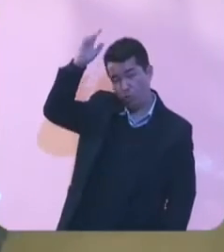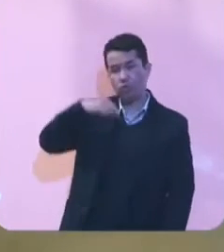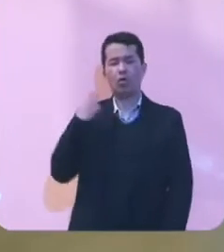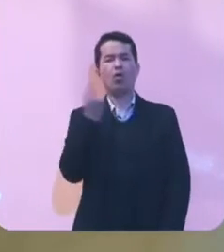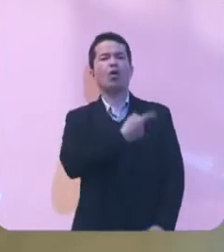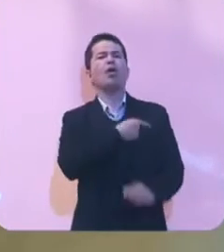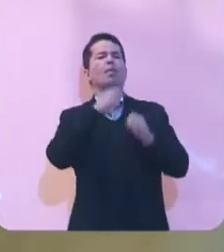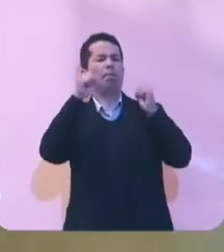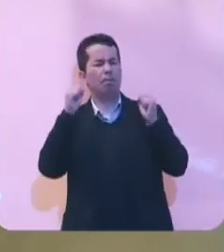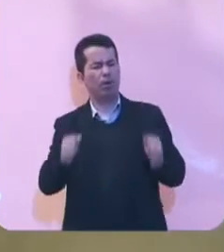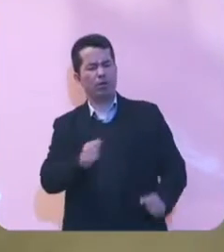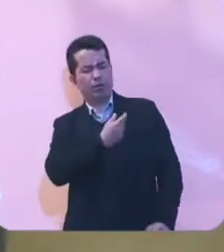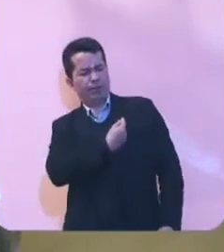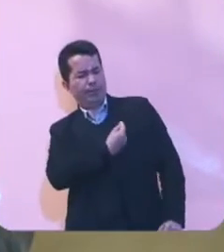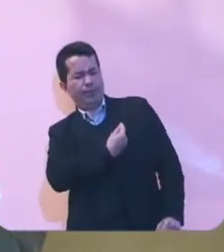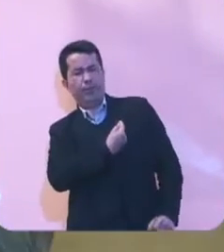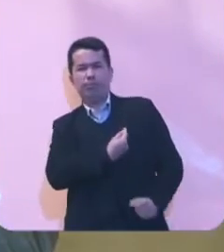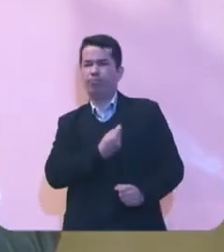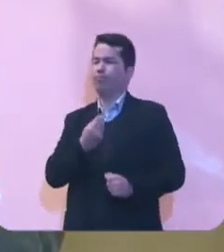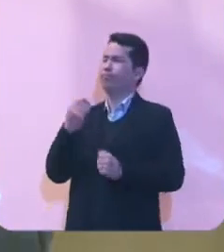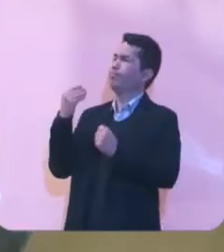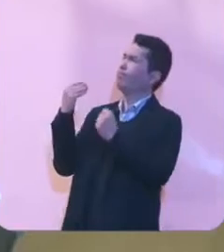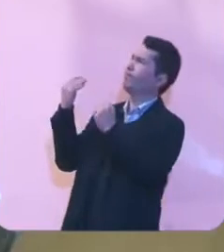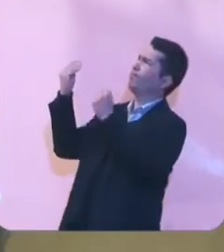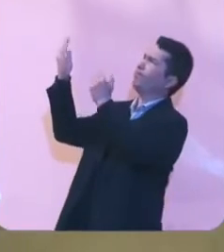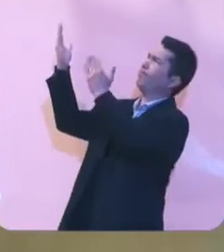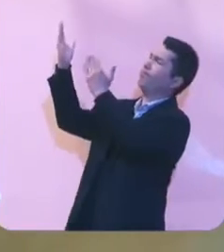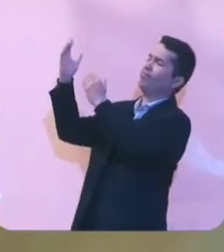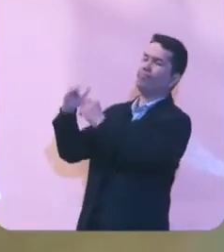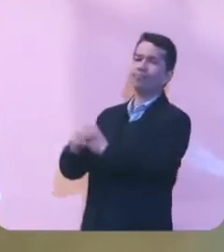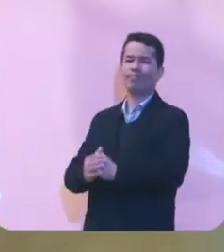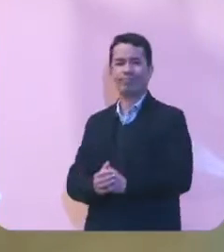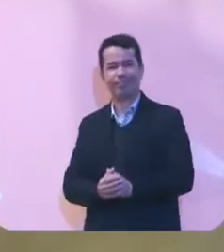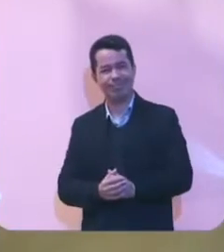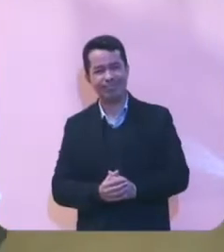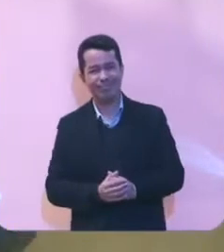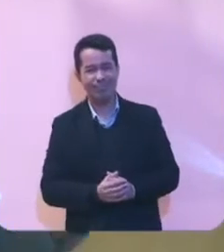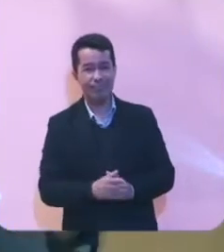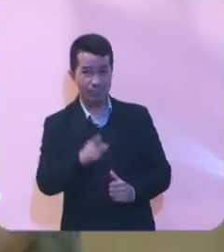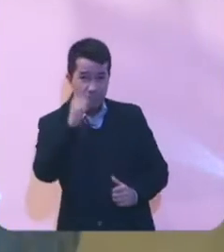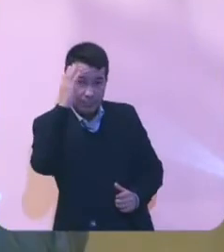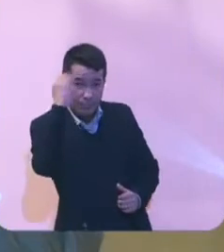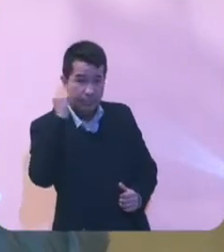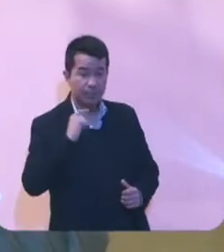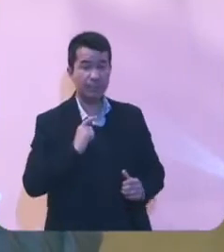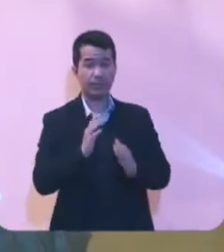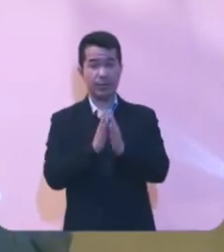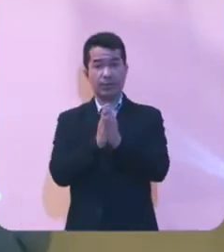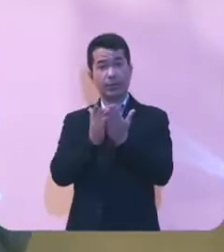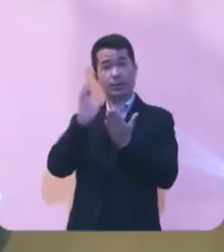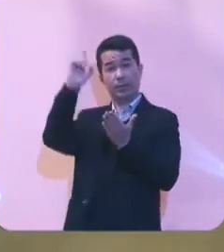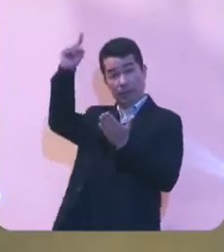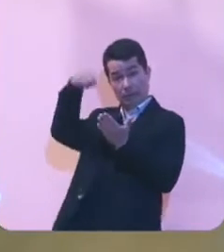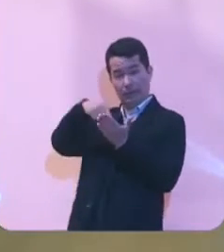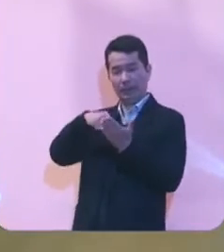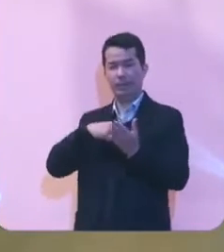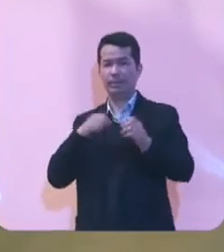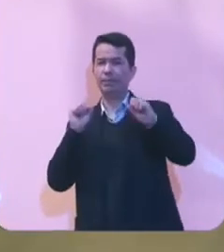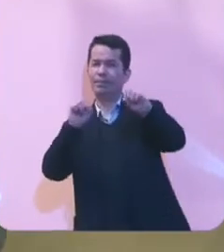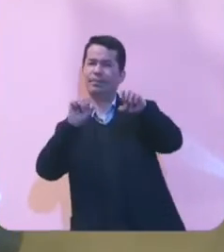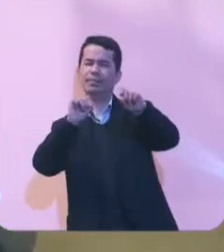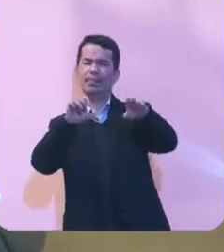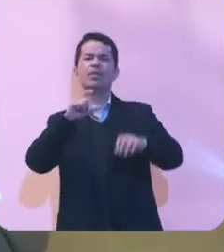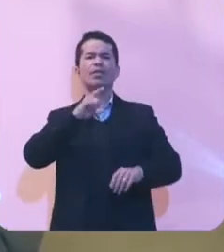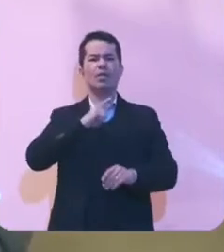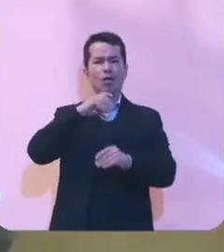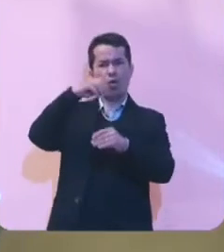a Bíblia vai nos ensinar que ainda que existam todas essas formas de oferta e a gente as pratique dentro do templo, existe lá